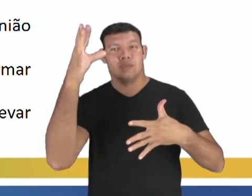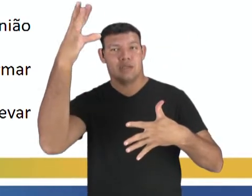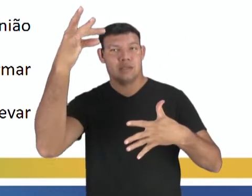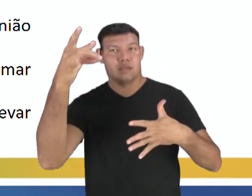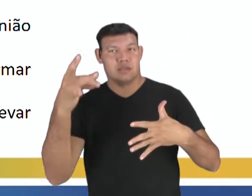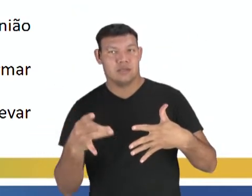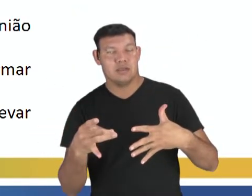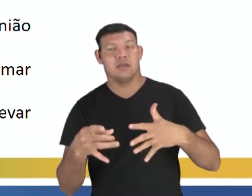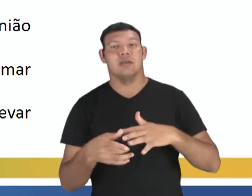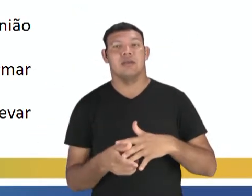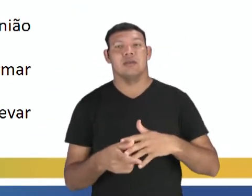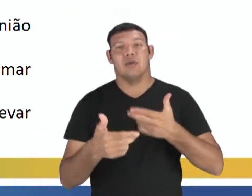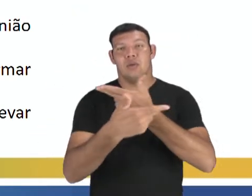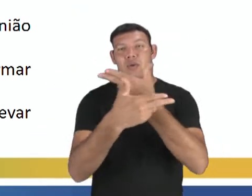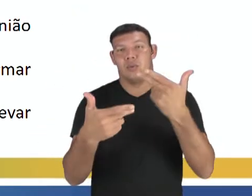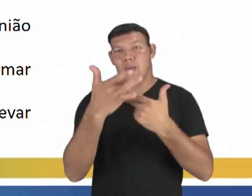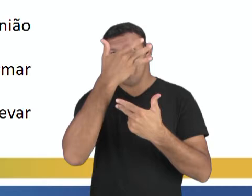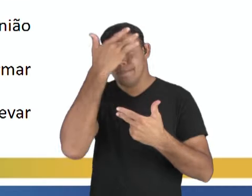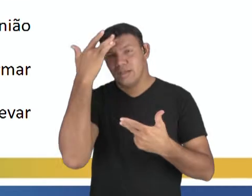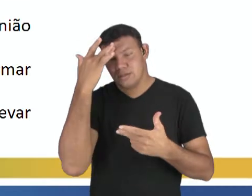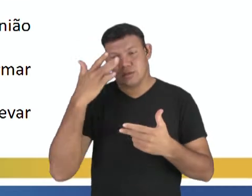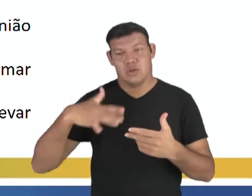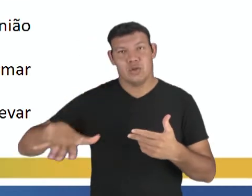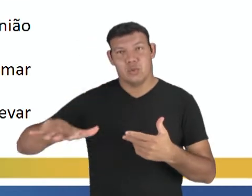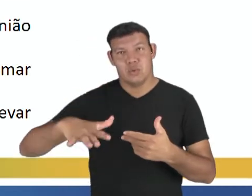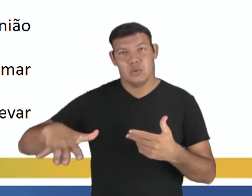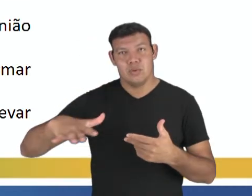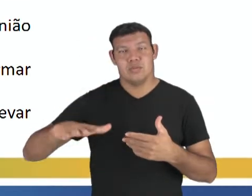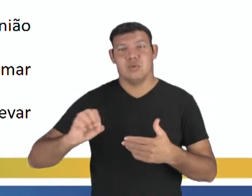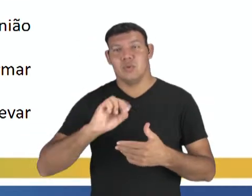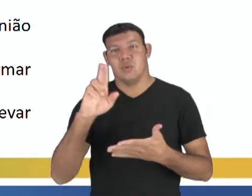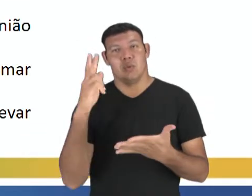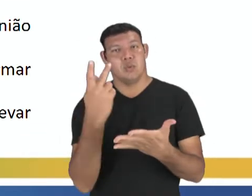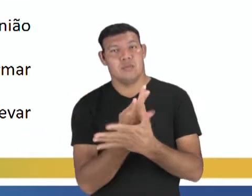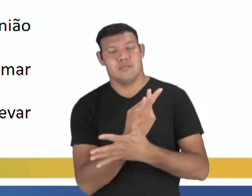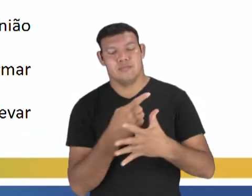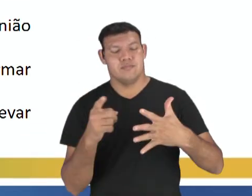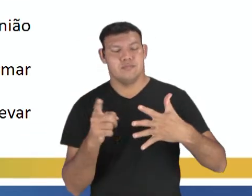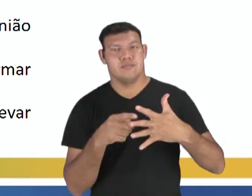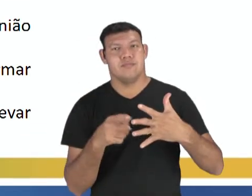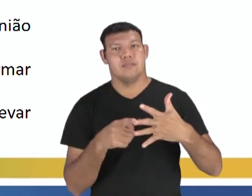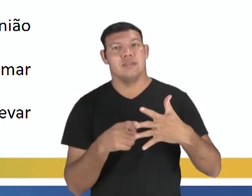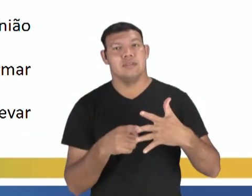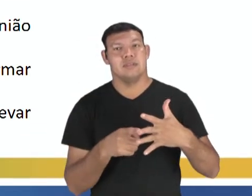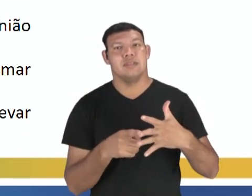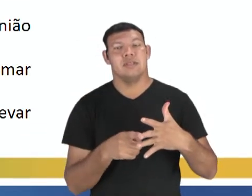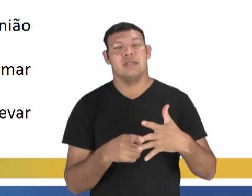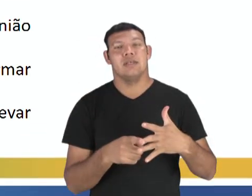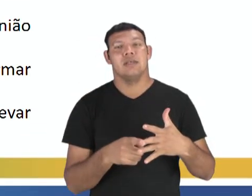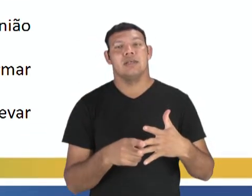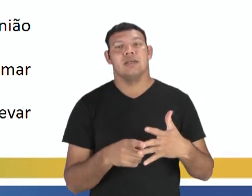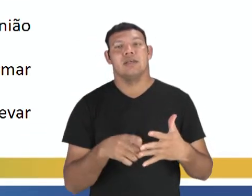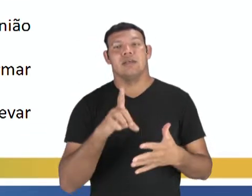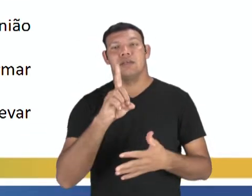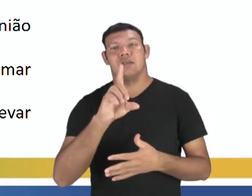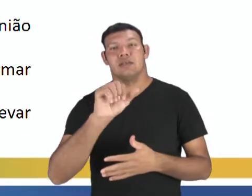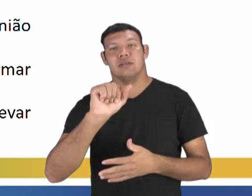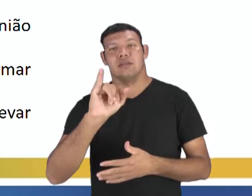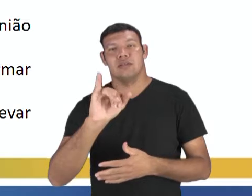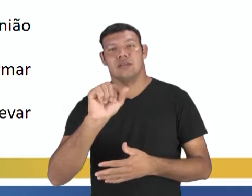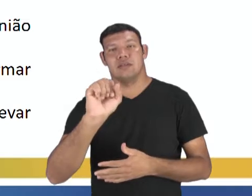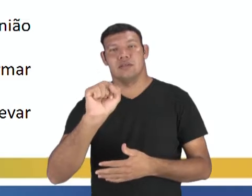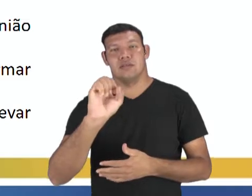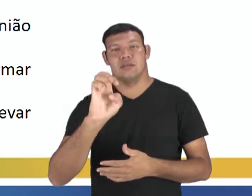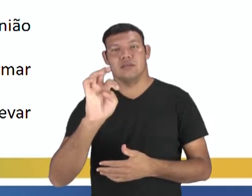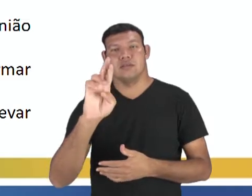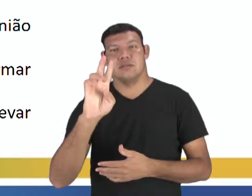uma pessoa, um objeto, um local ou um acontecimento; dissertativa, defender uma ideia e expor uma opinião